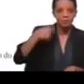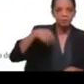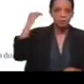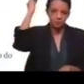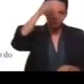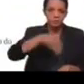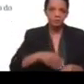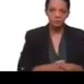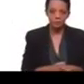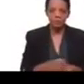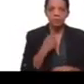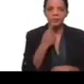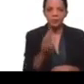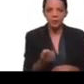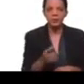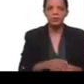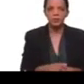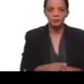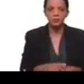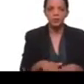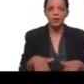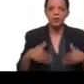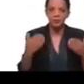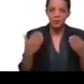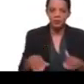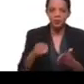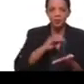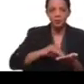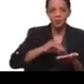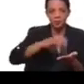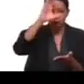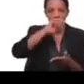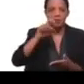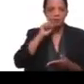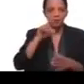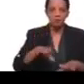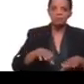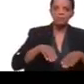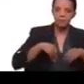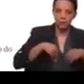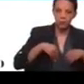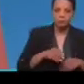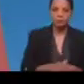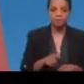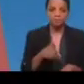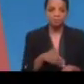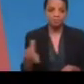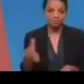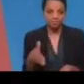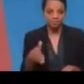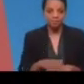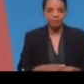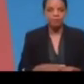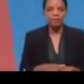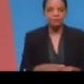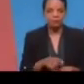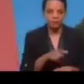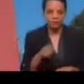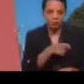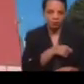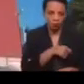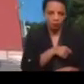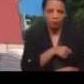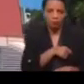República informava que tinha aceitado a demissão do Secretário de Estado da Defesa. Nessa altura, os inspectores já